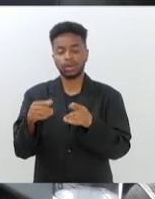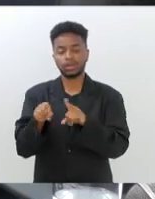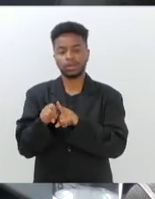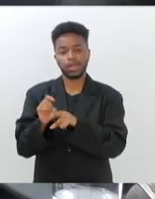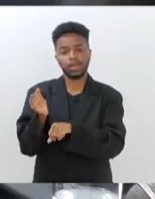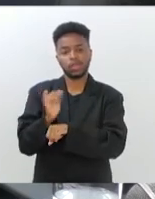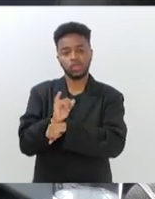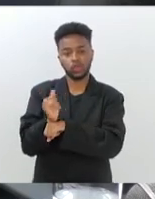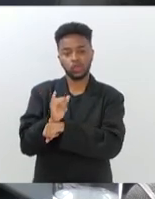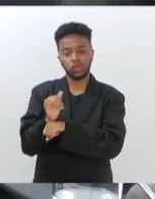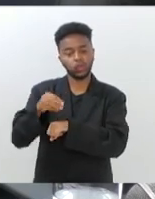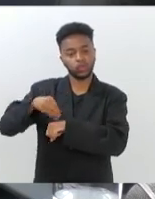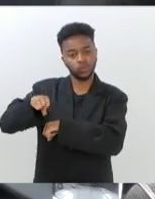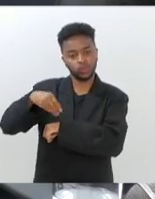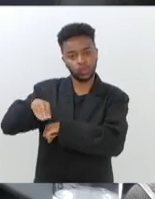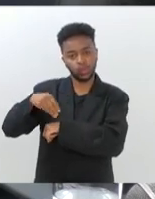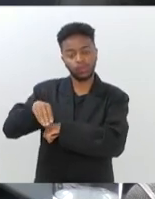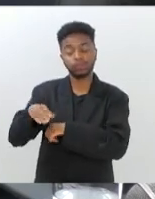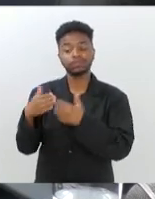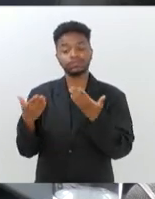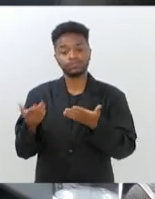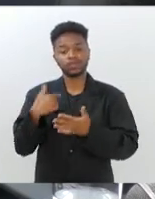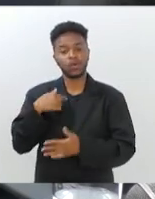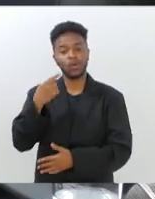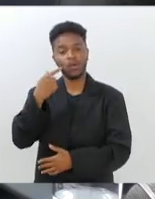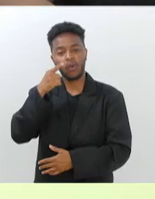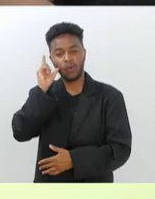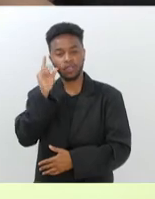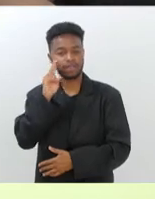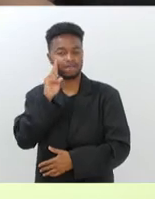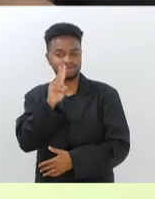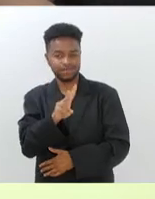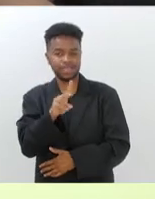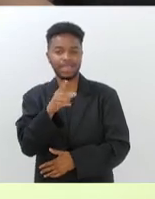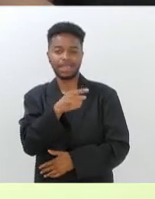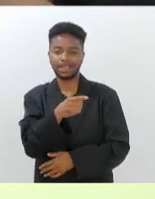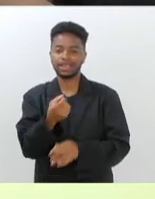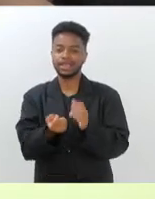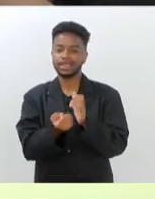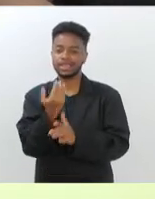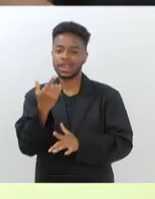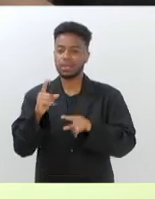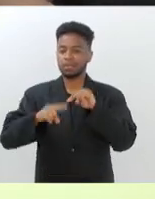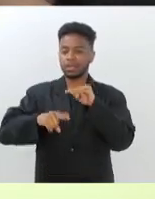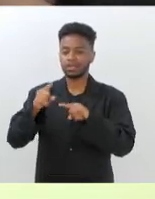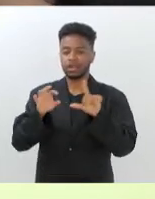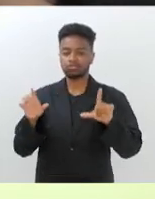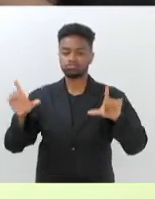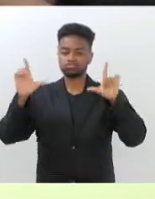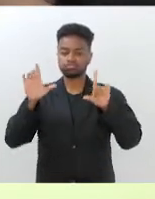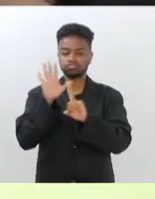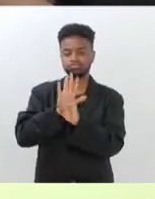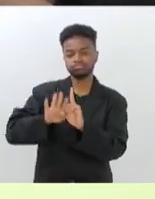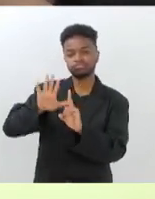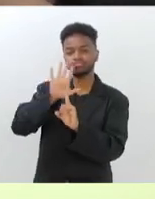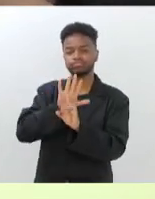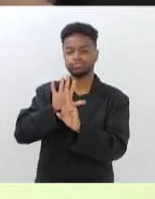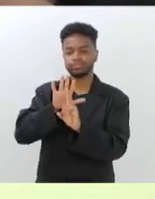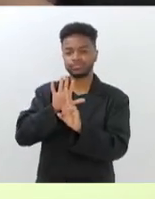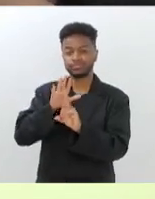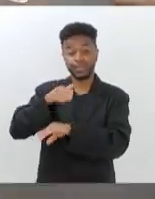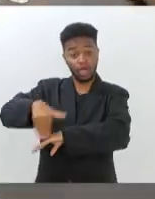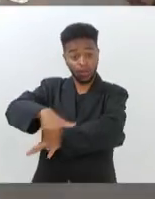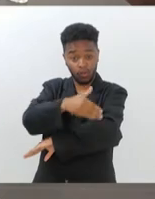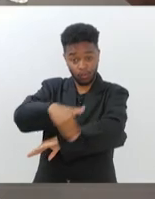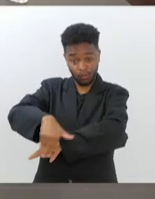youtuber e ontem eu o peguei em flagrante produzindo num cenário todo montado uma produção do